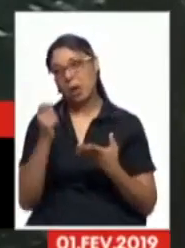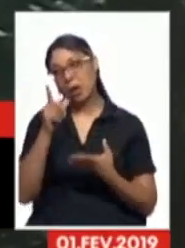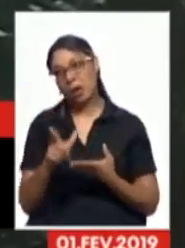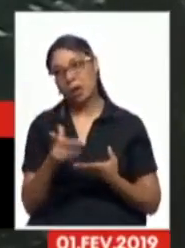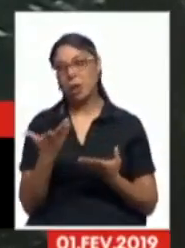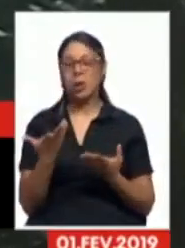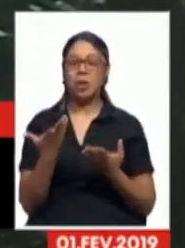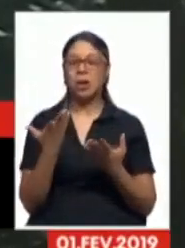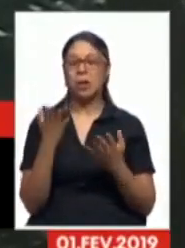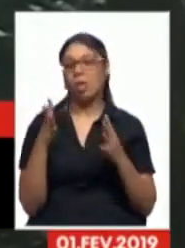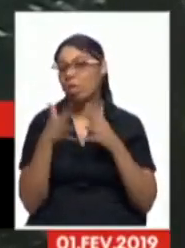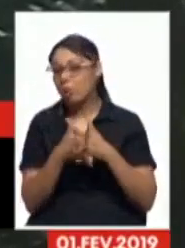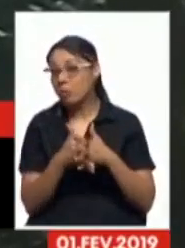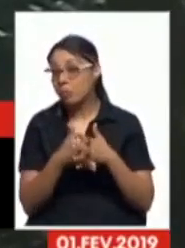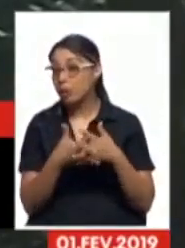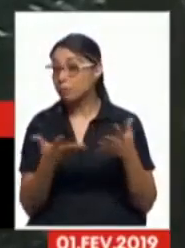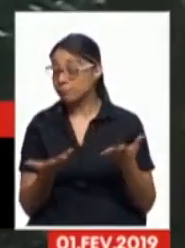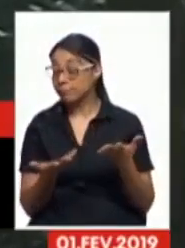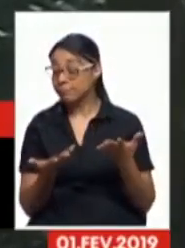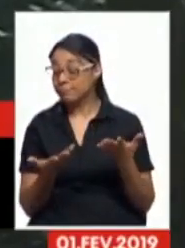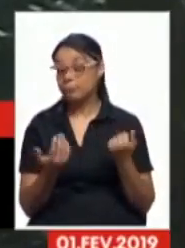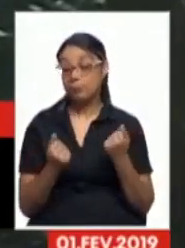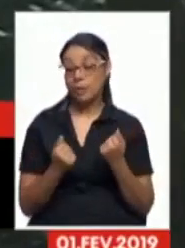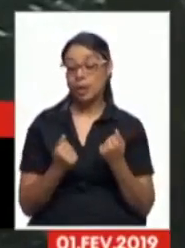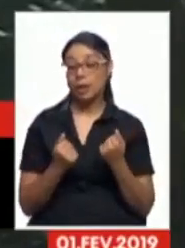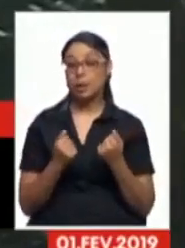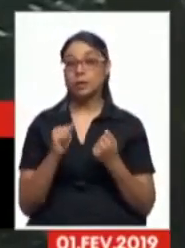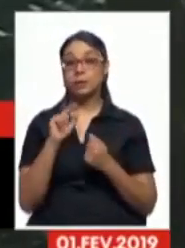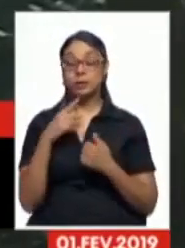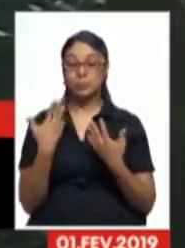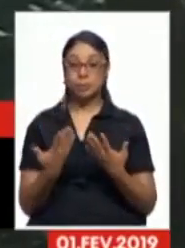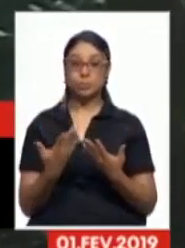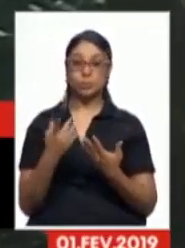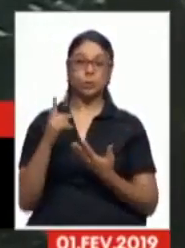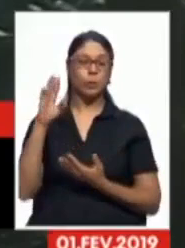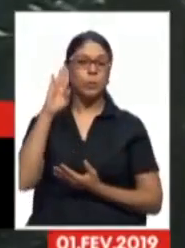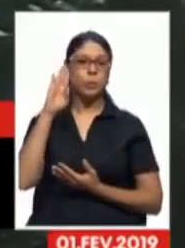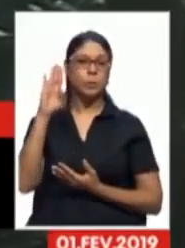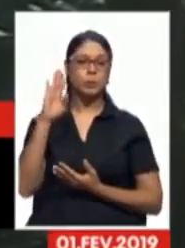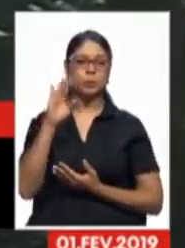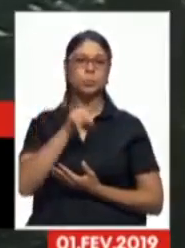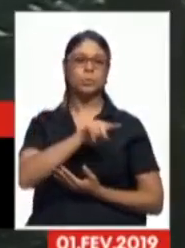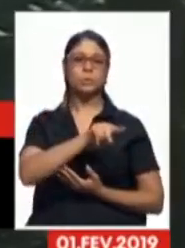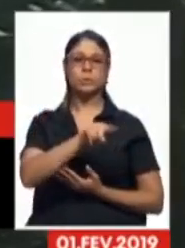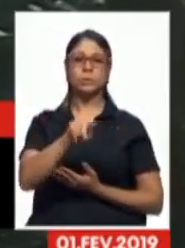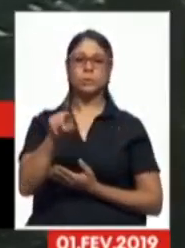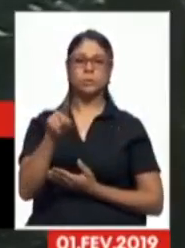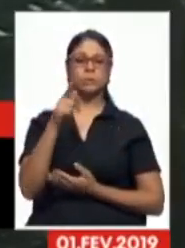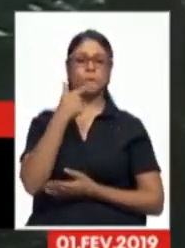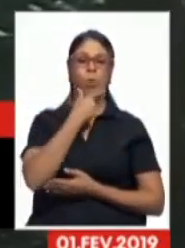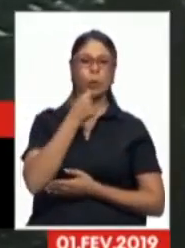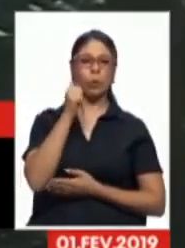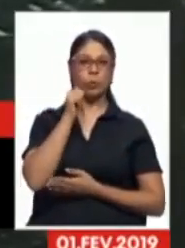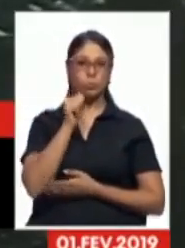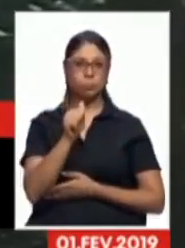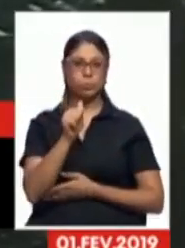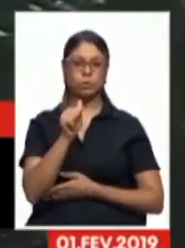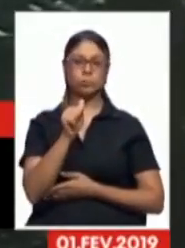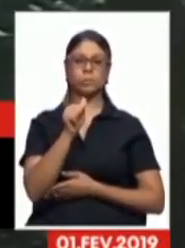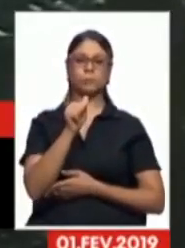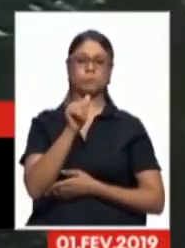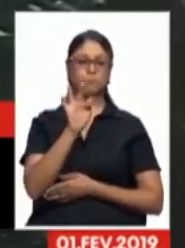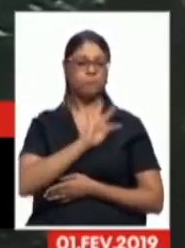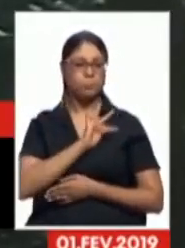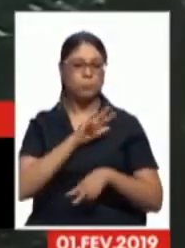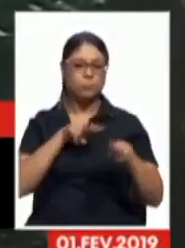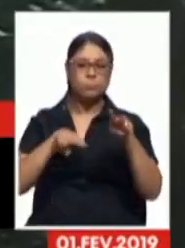feito. Neste ponto, a função primordial dos senhores e senhoras de fiscalizar